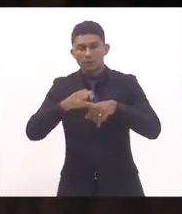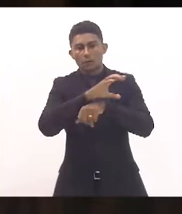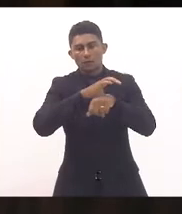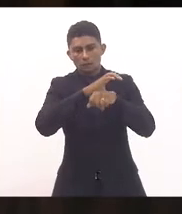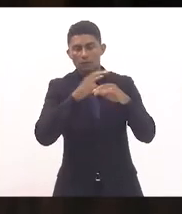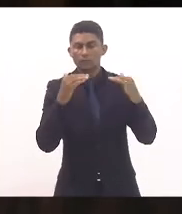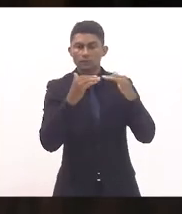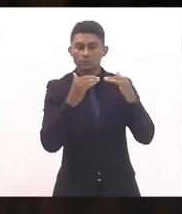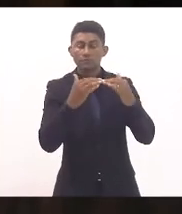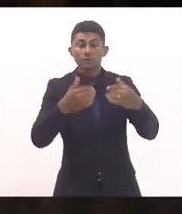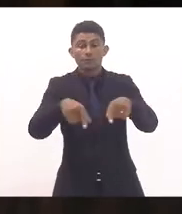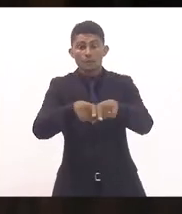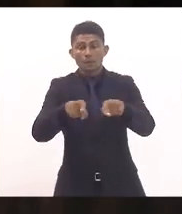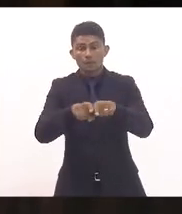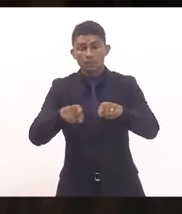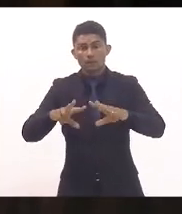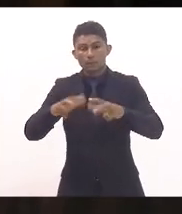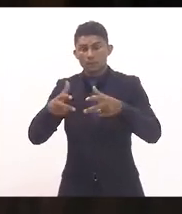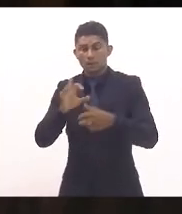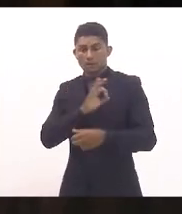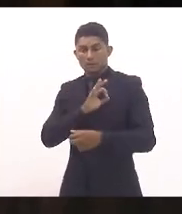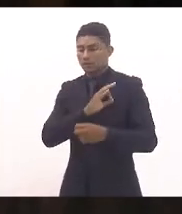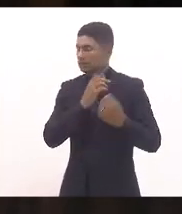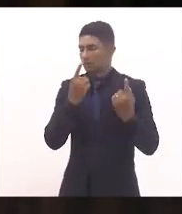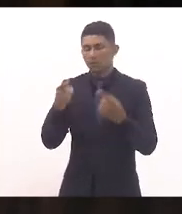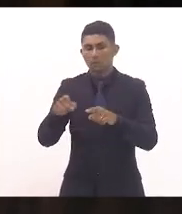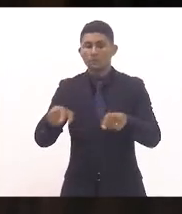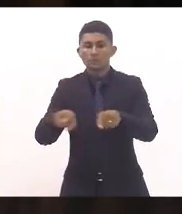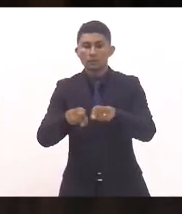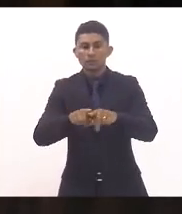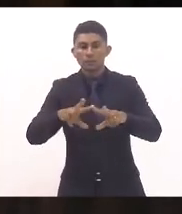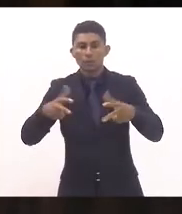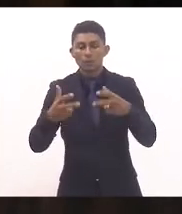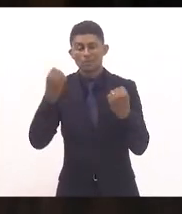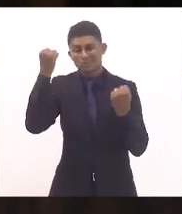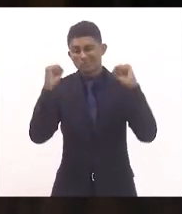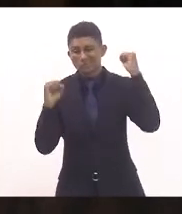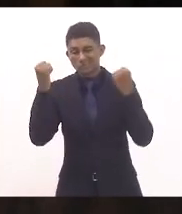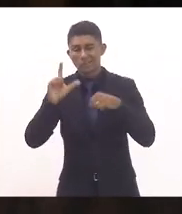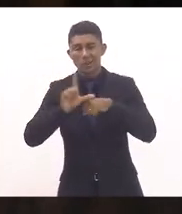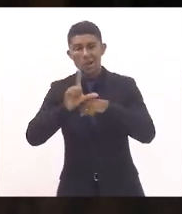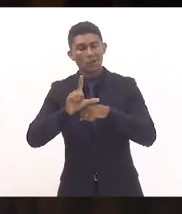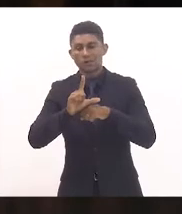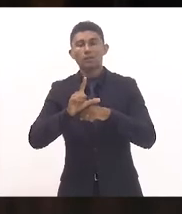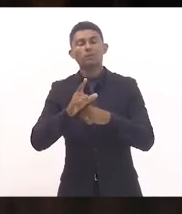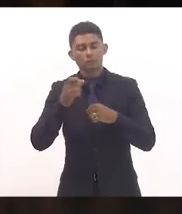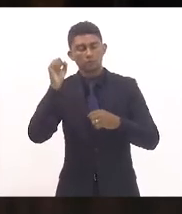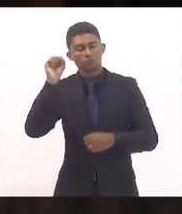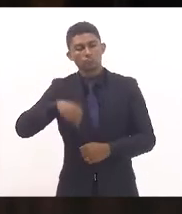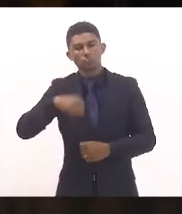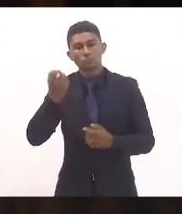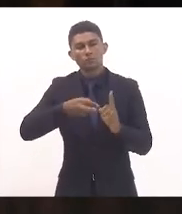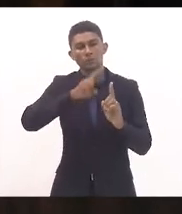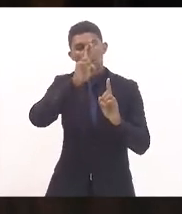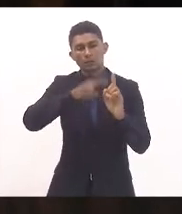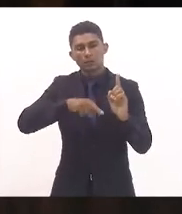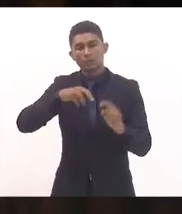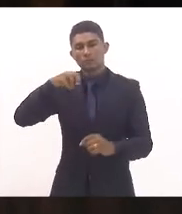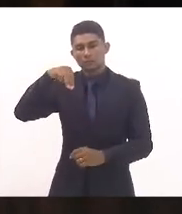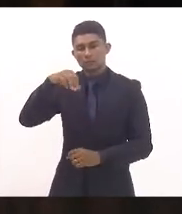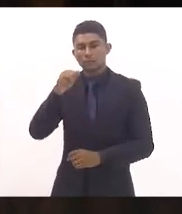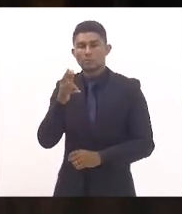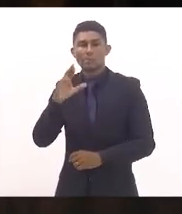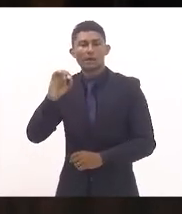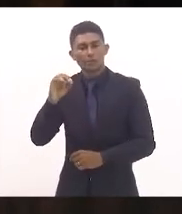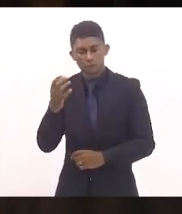ação de polícia, contrário de economia, indústria e comércio, favorável, relatores, deputados, doutor Serginho, Márcio Galberto e Leonel de